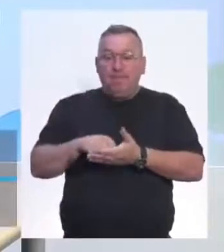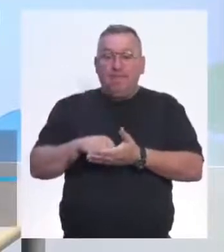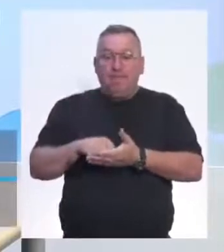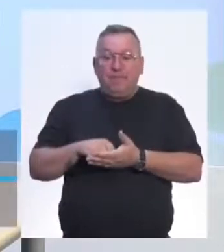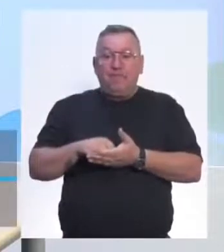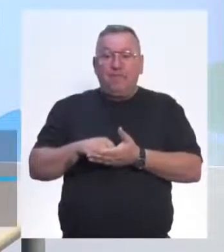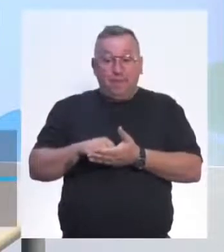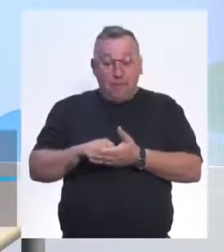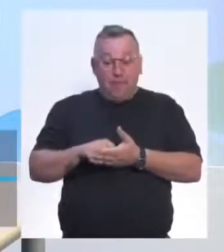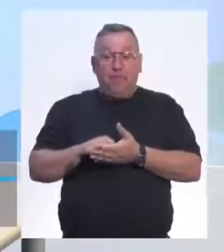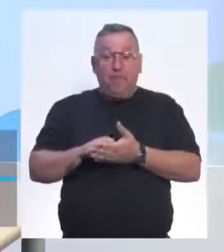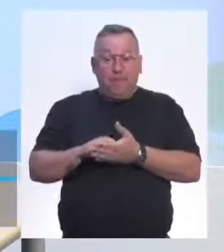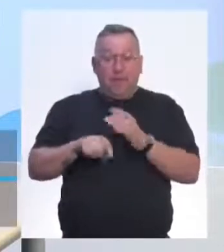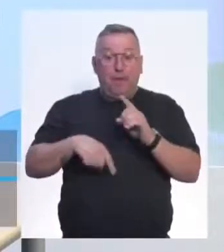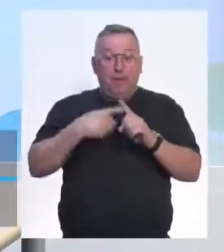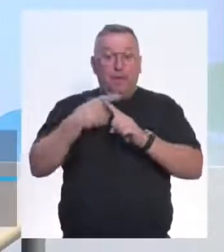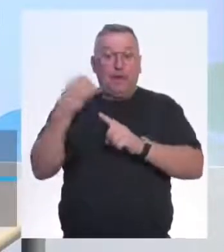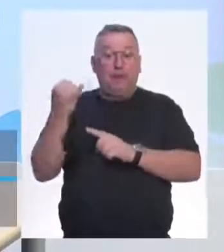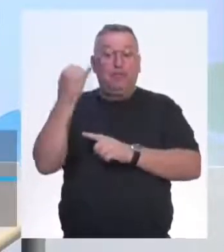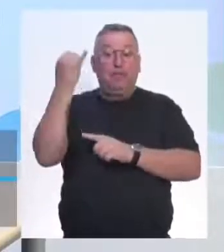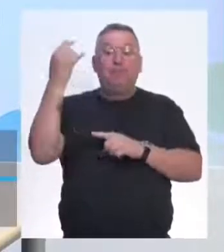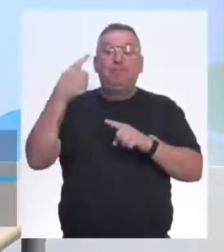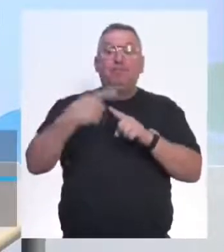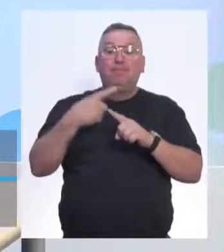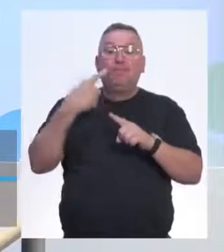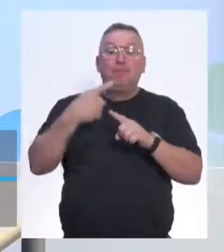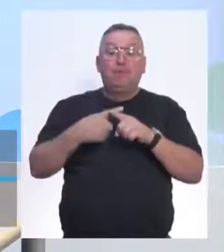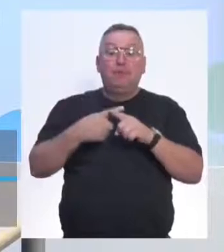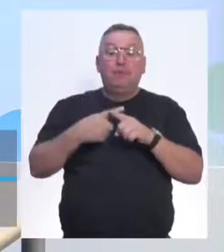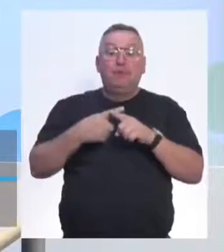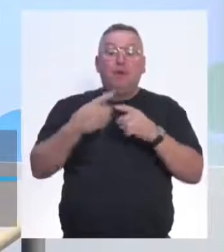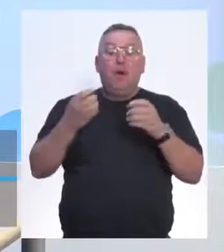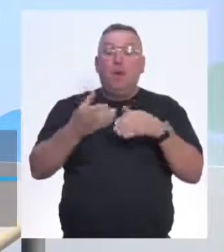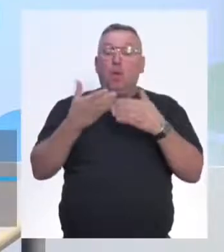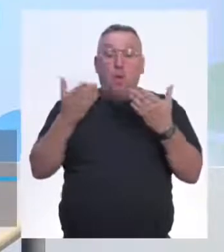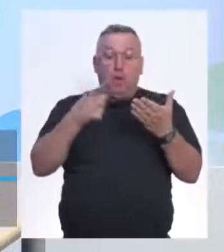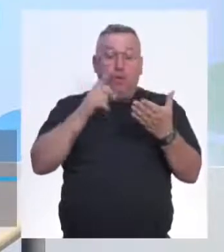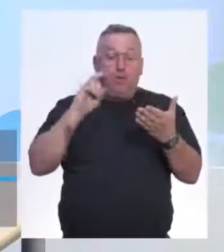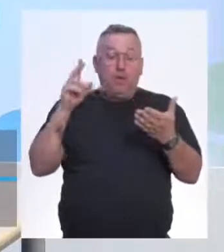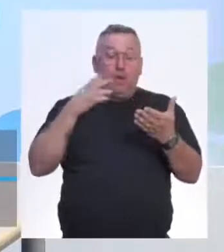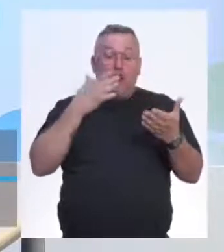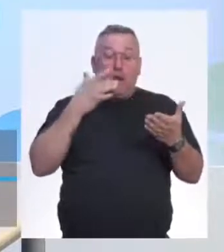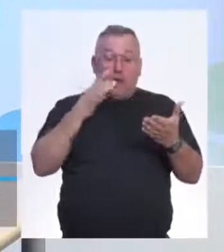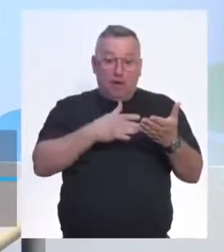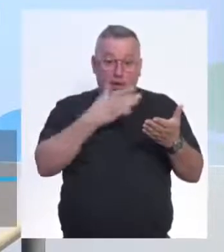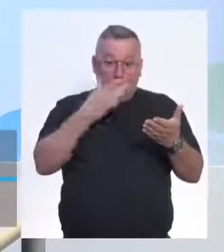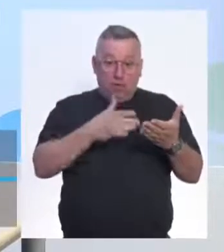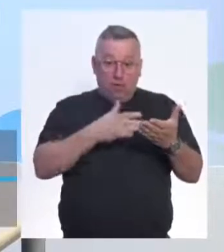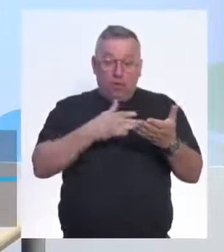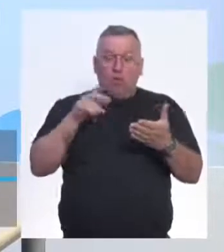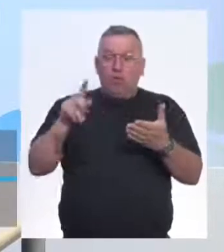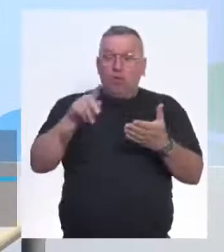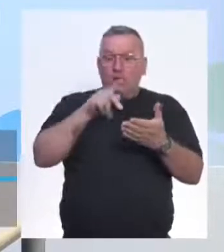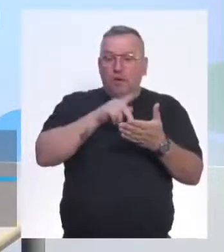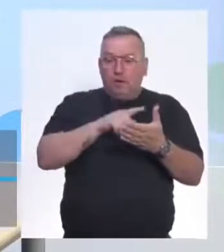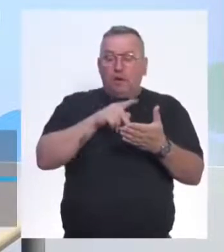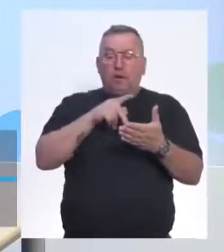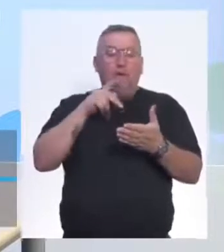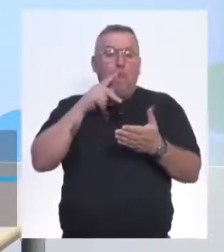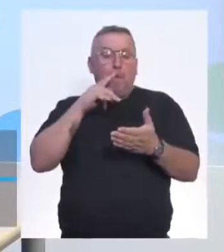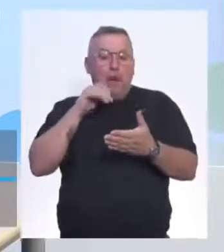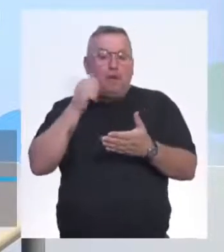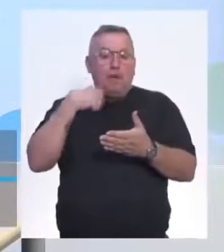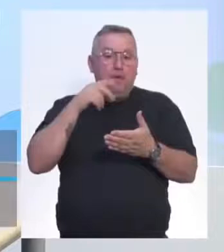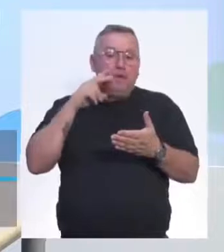Isso é a parte muito importante, porque, como o Jonas disse, quando vocês pegarem o caderno, os responsáveis de